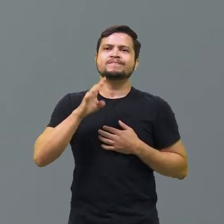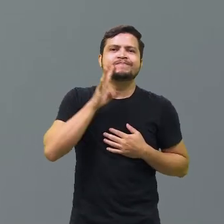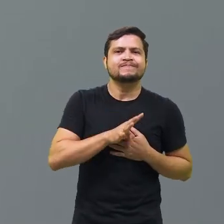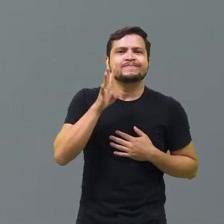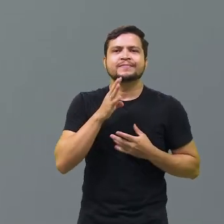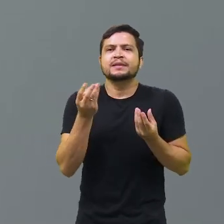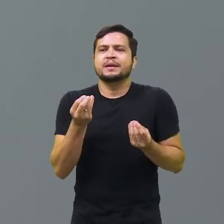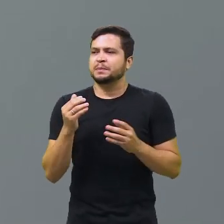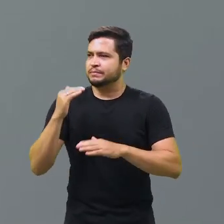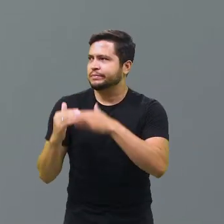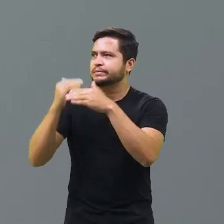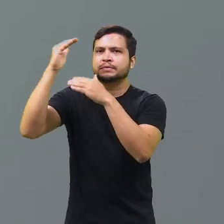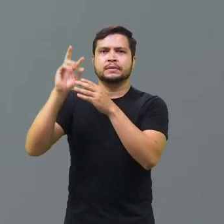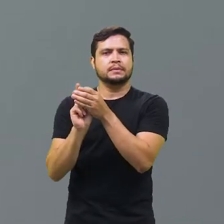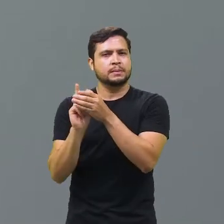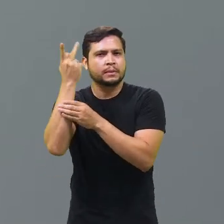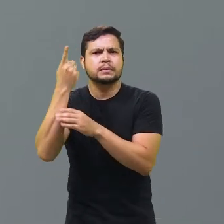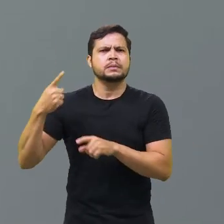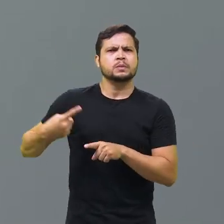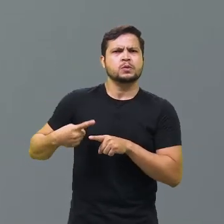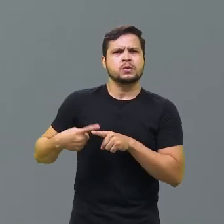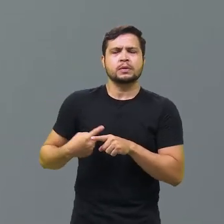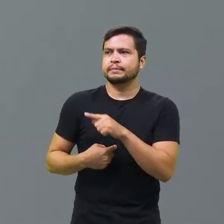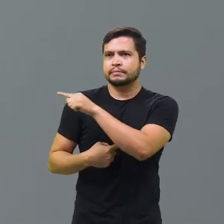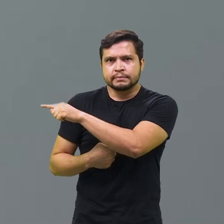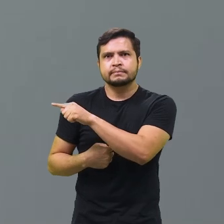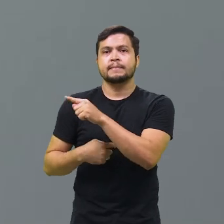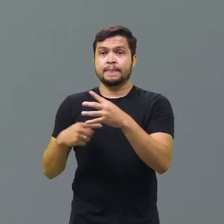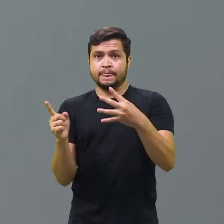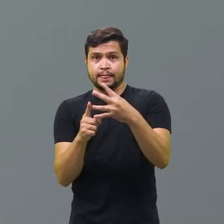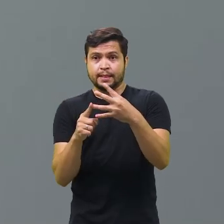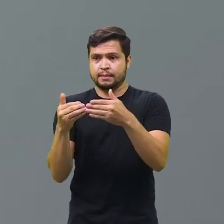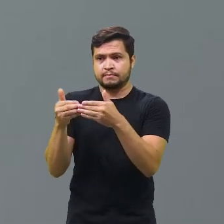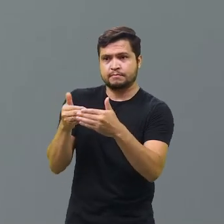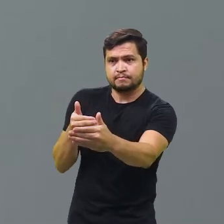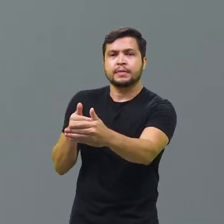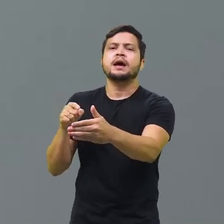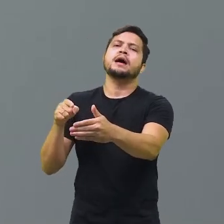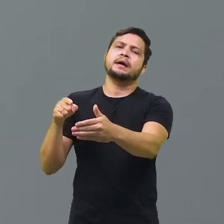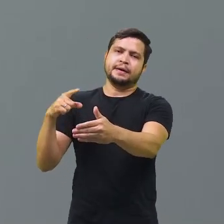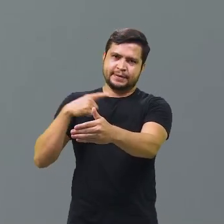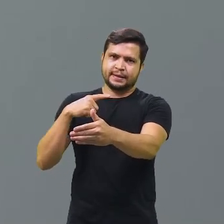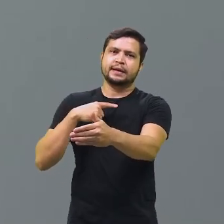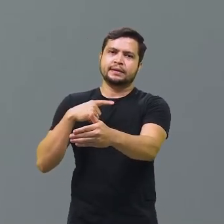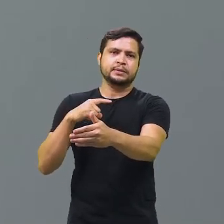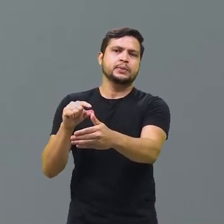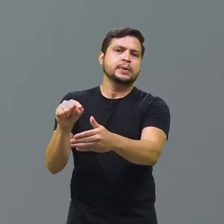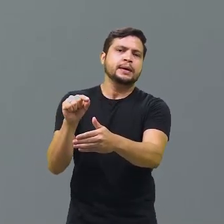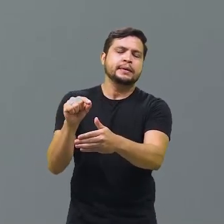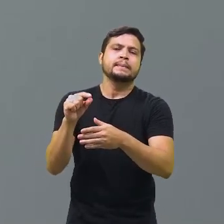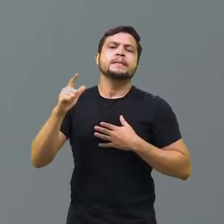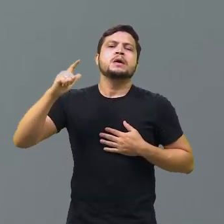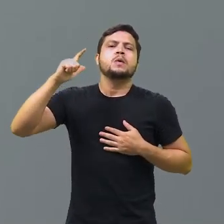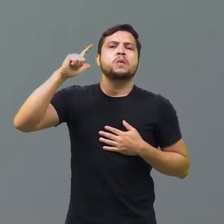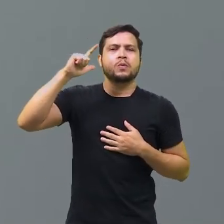interessante da evolução das plantas. Por quê? Porque a partir daqui, elas têm total independência de ambientes aquáticos.